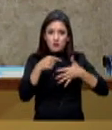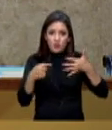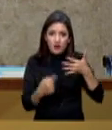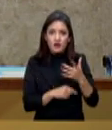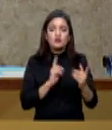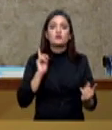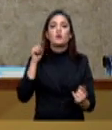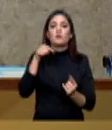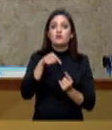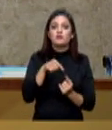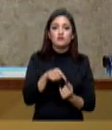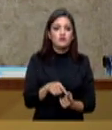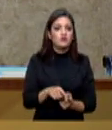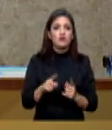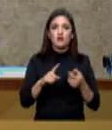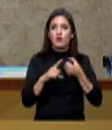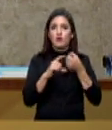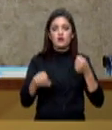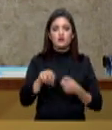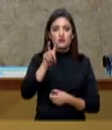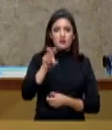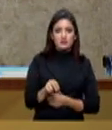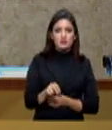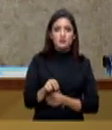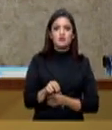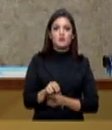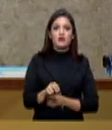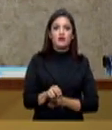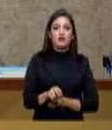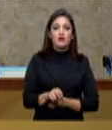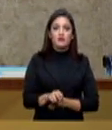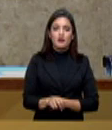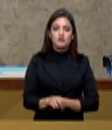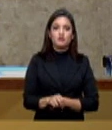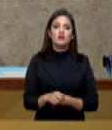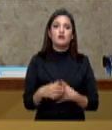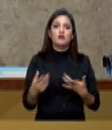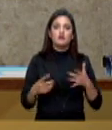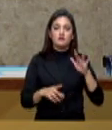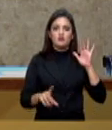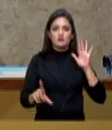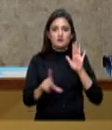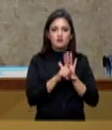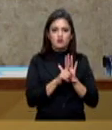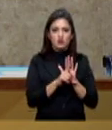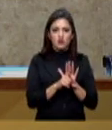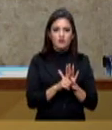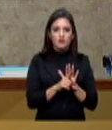dá respaldo no artigo 50 da lei é natural que a união de maior parte